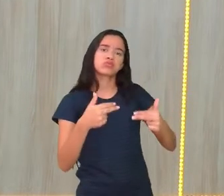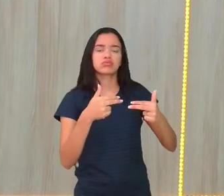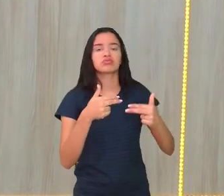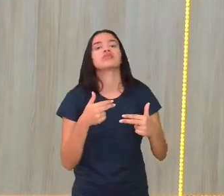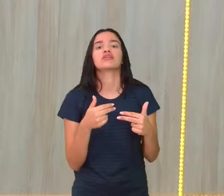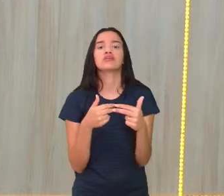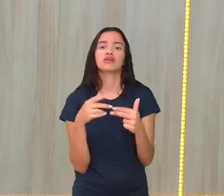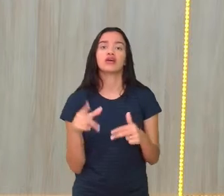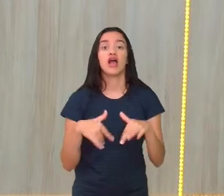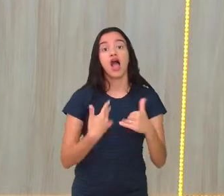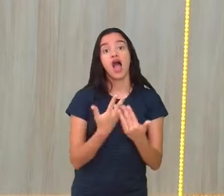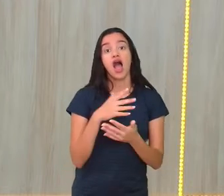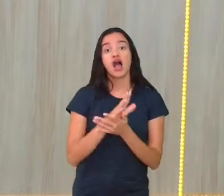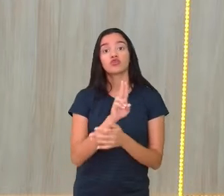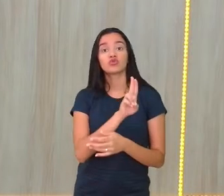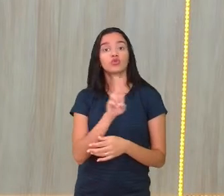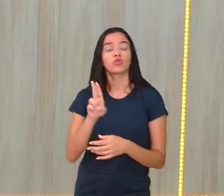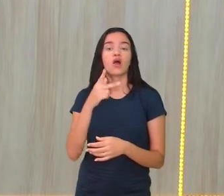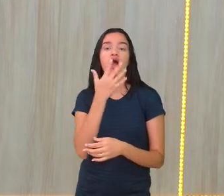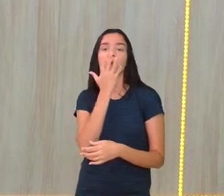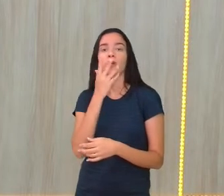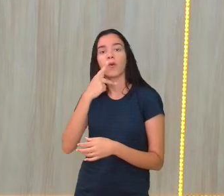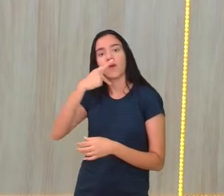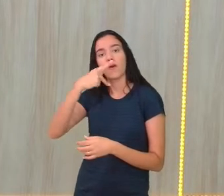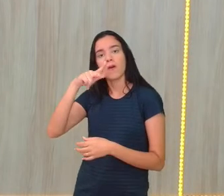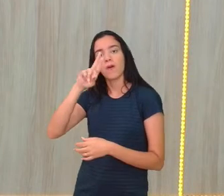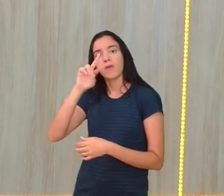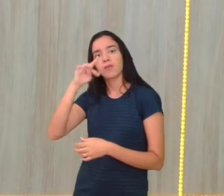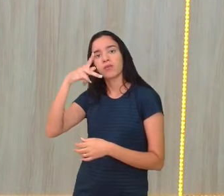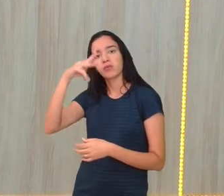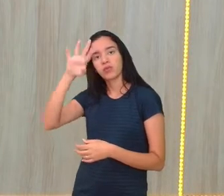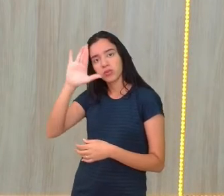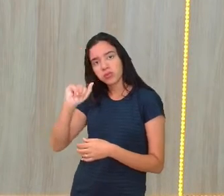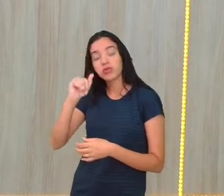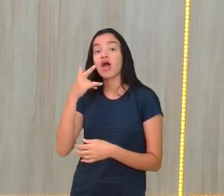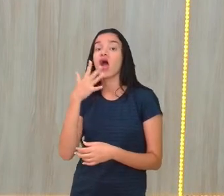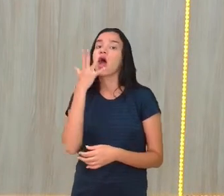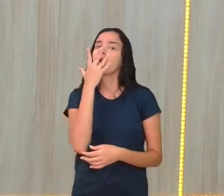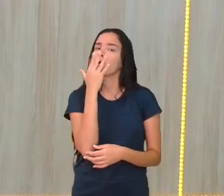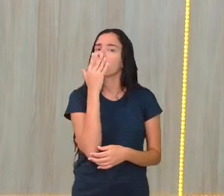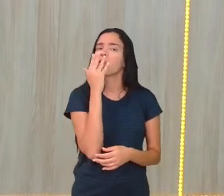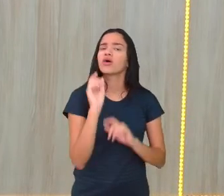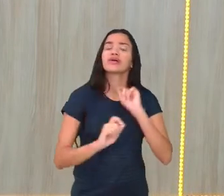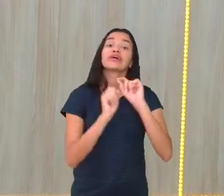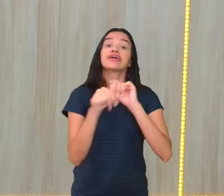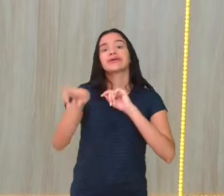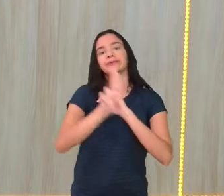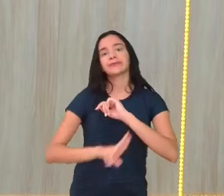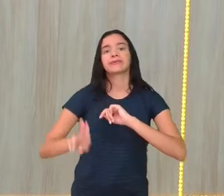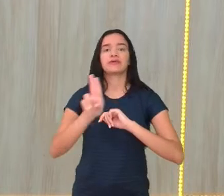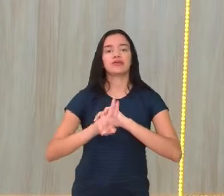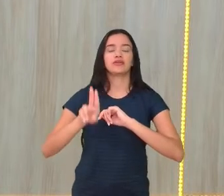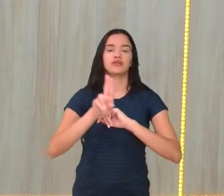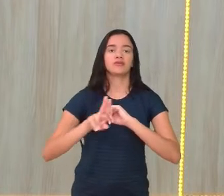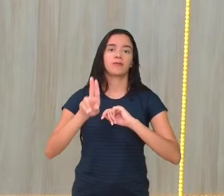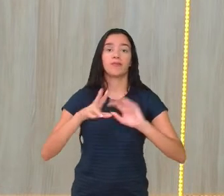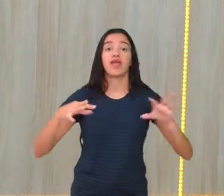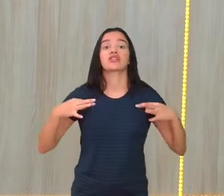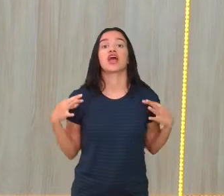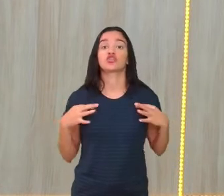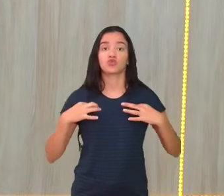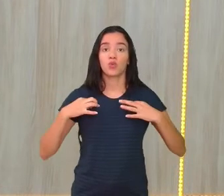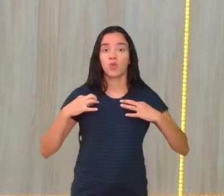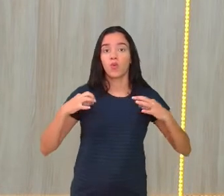e dá ali a cor púrpura, de forma tal que essa cor ela era utilizada nas vestes,